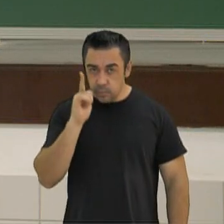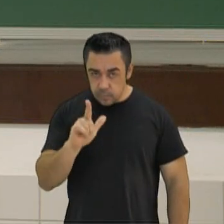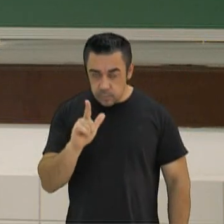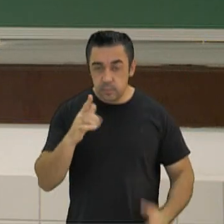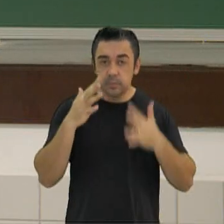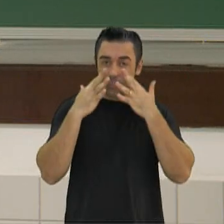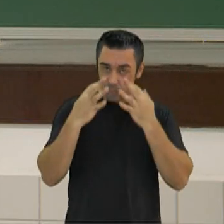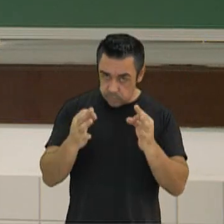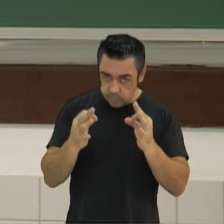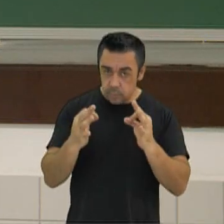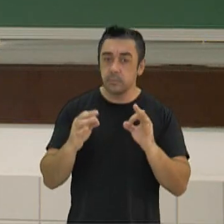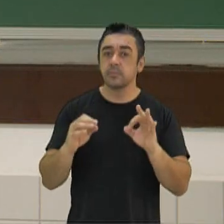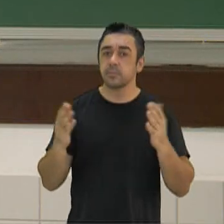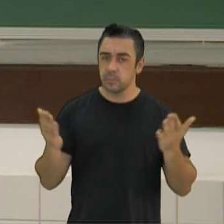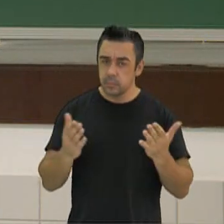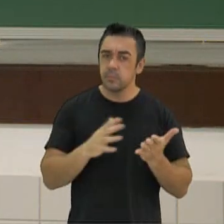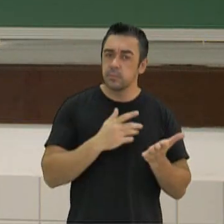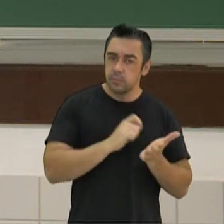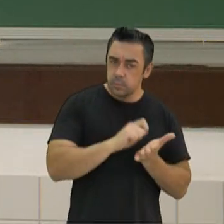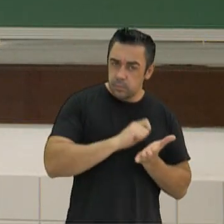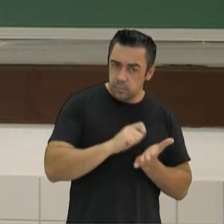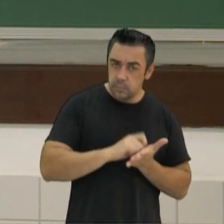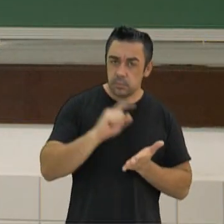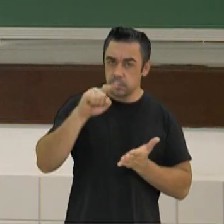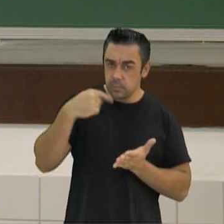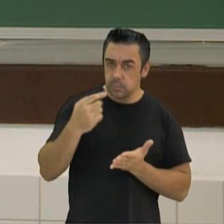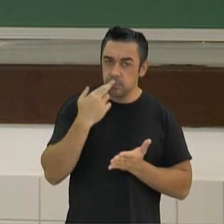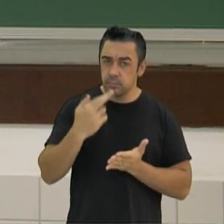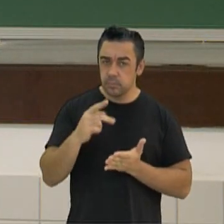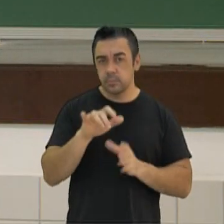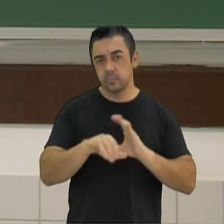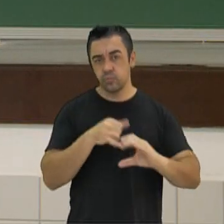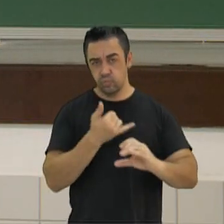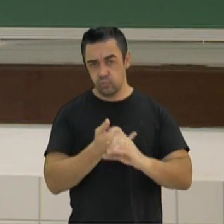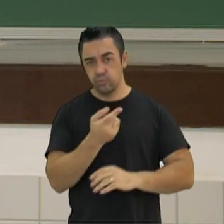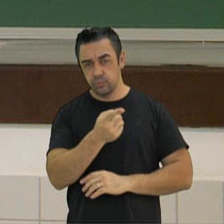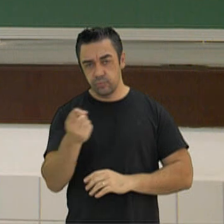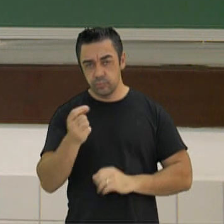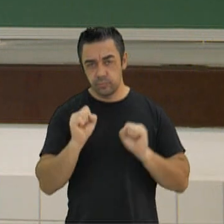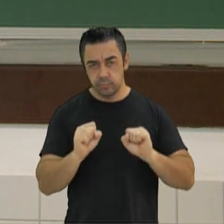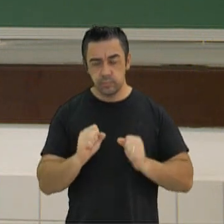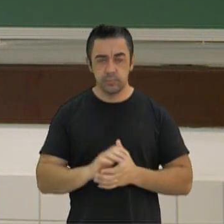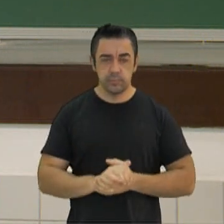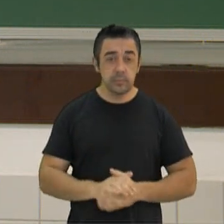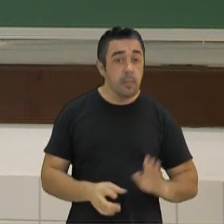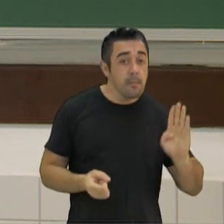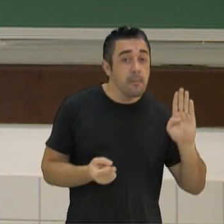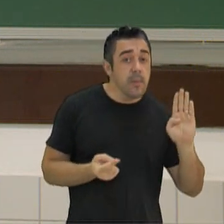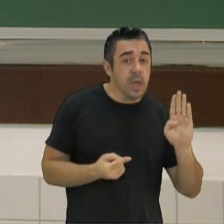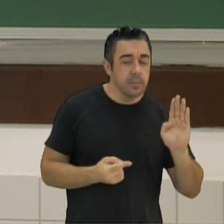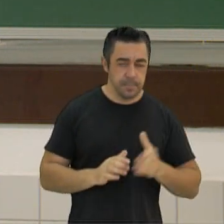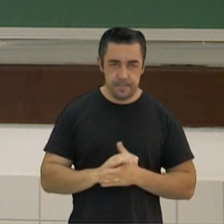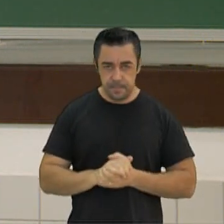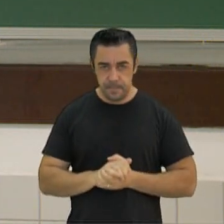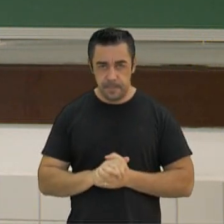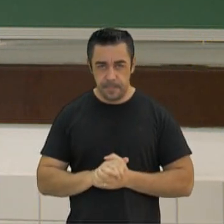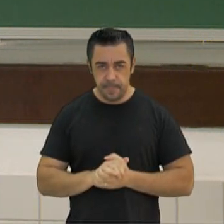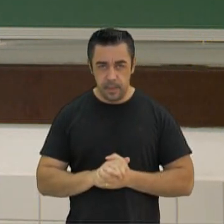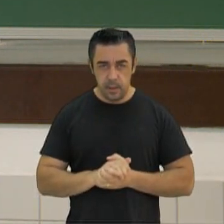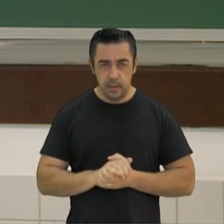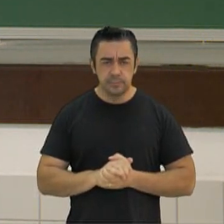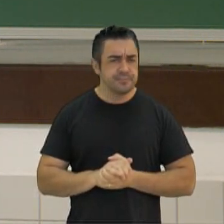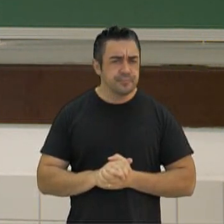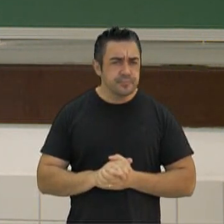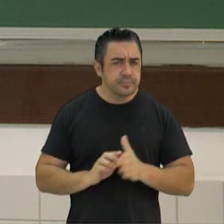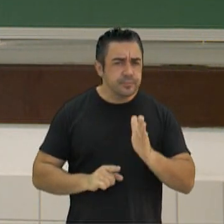prestou atenção agora? Anota tudo e faz depois, está lá no YouTube a aula. O item B. Então, o item B é o seguinte: em